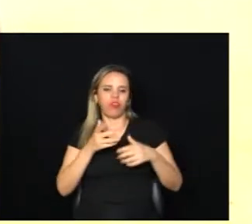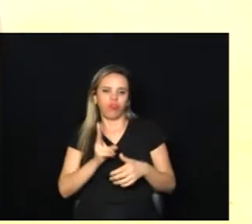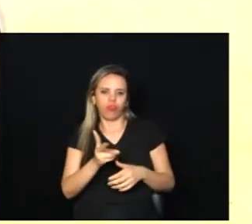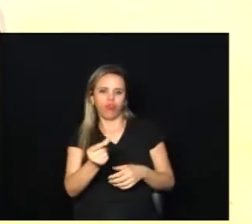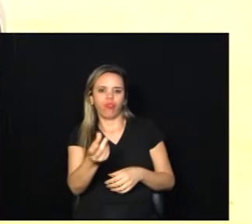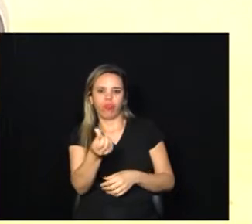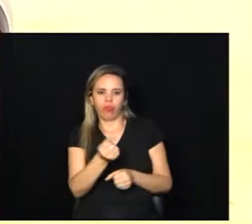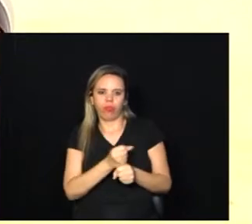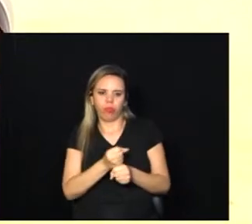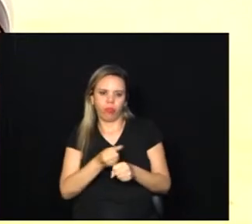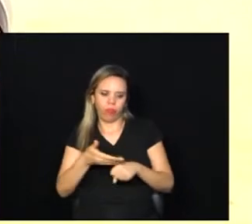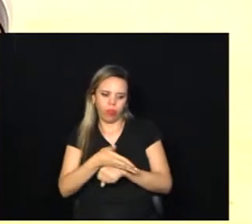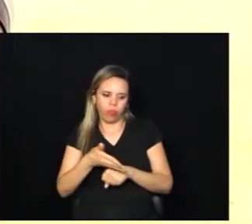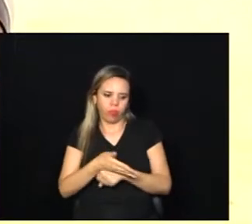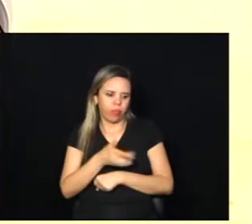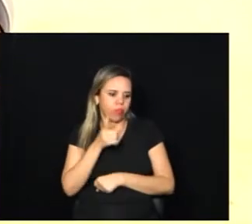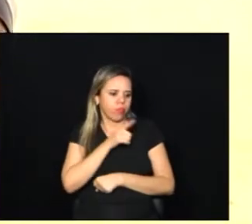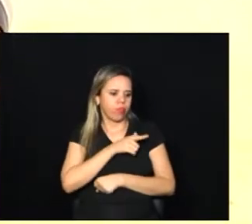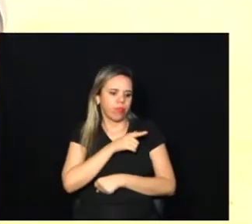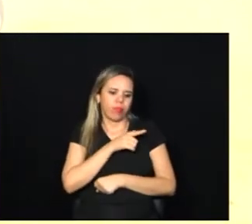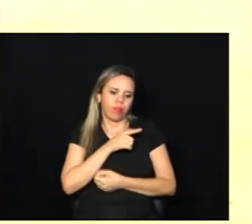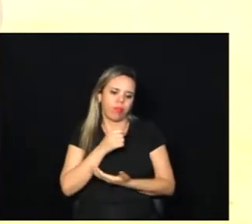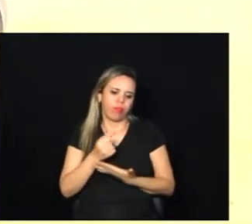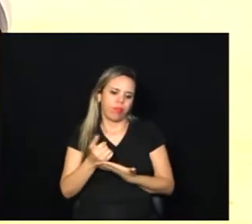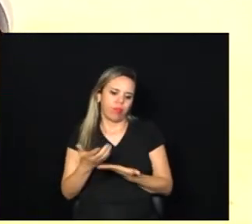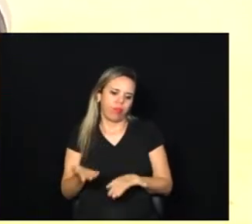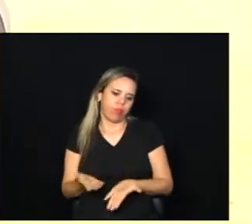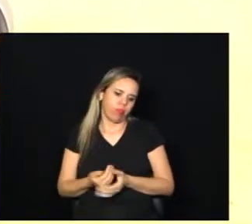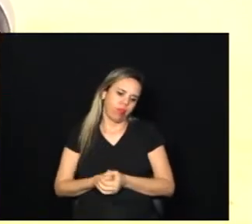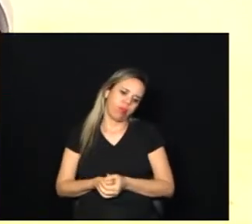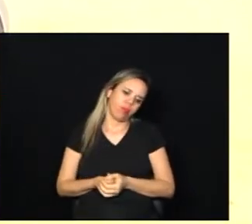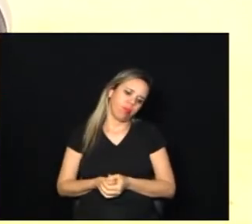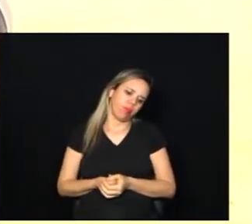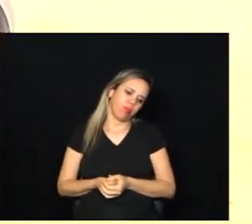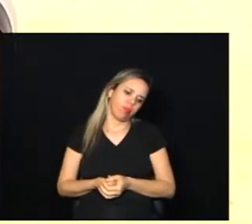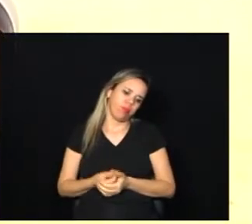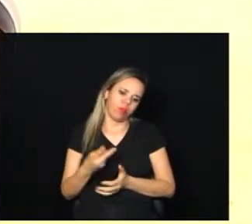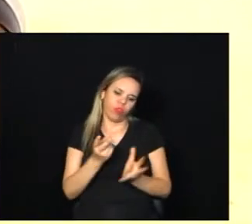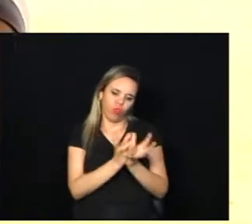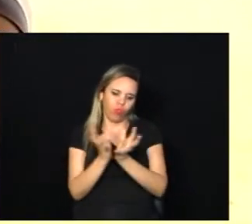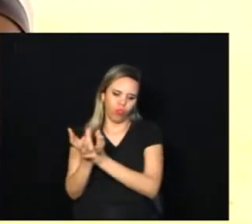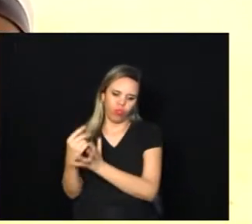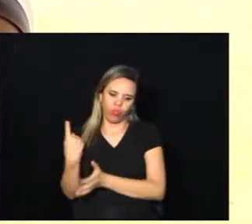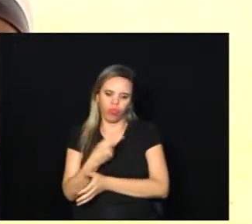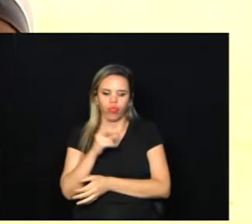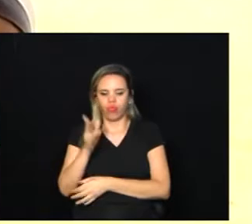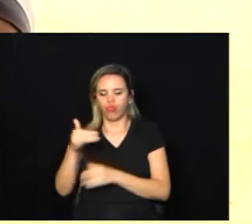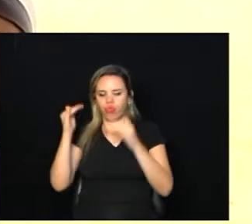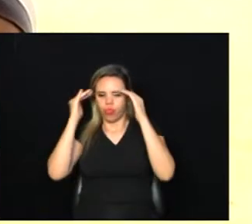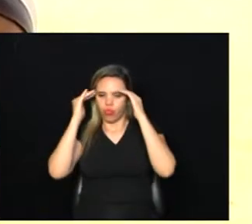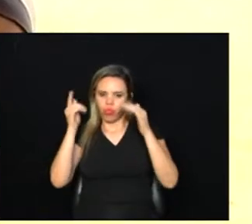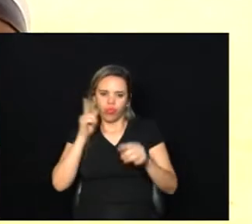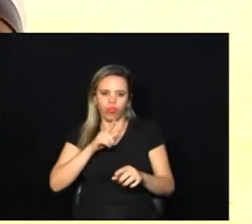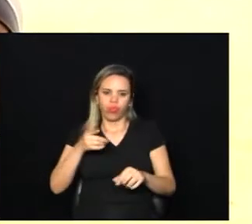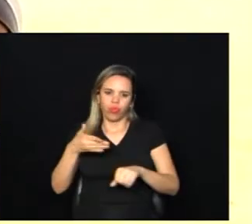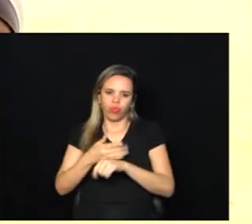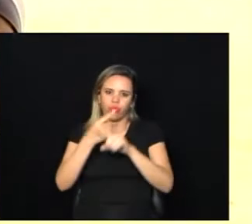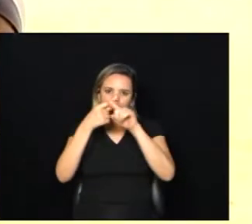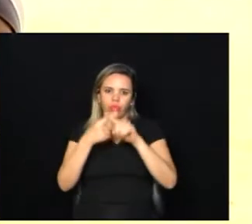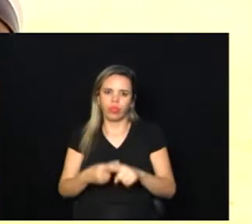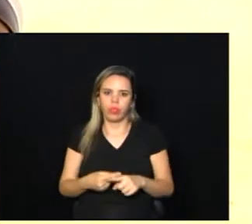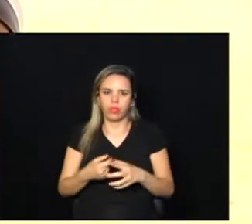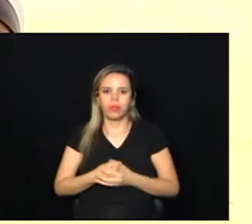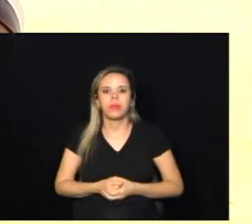há 6 anos, né? E para eles e para a gente, já é uma honra de ter eles nos nossos campeonatos